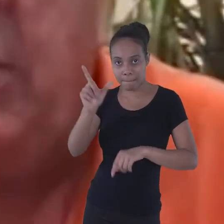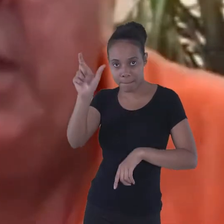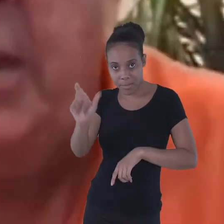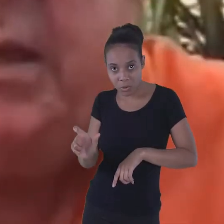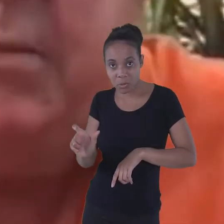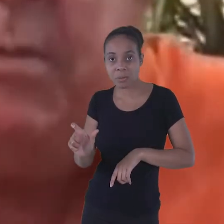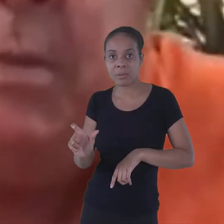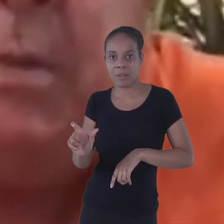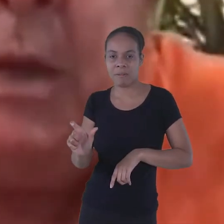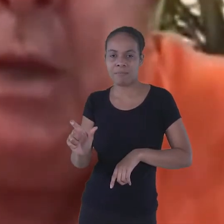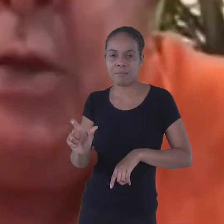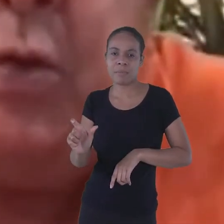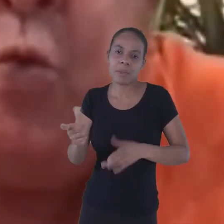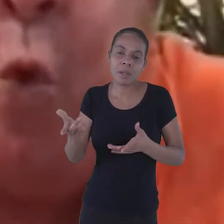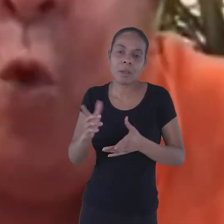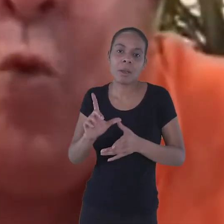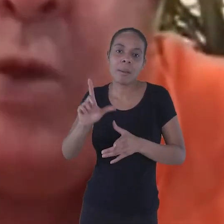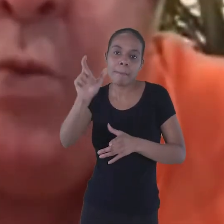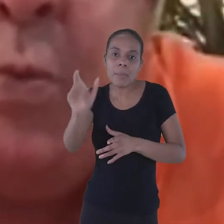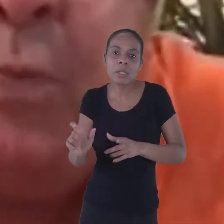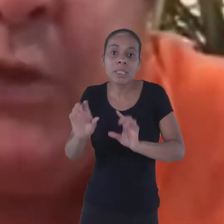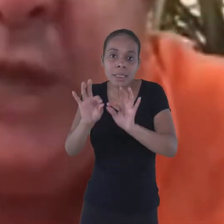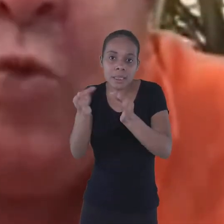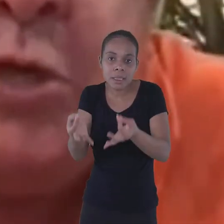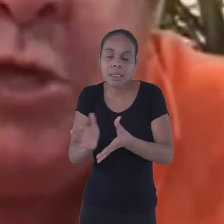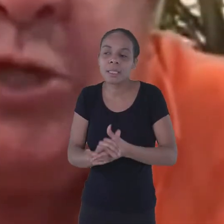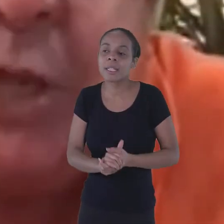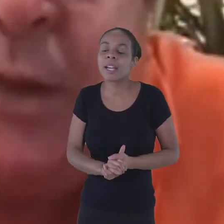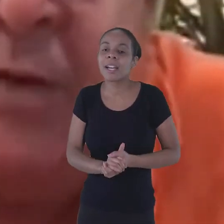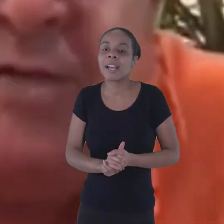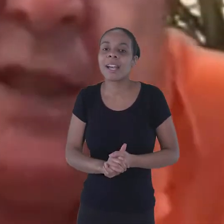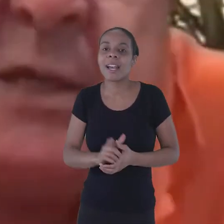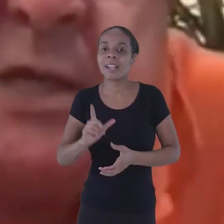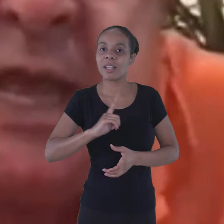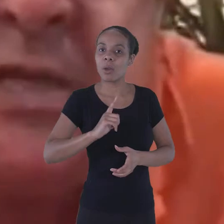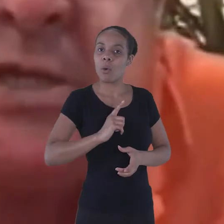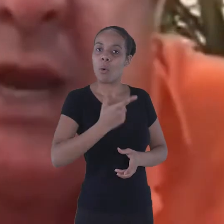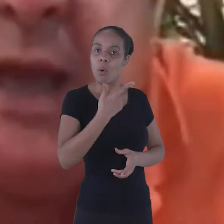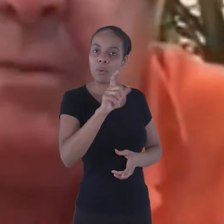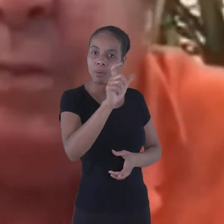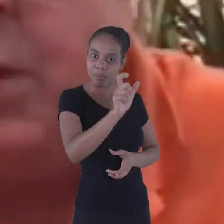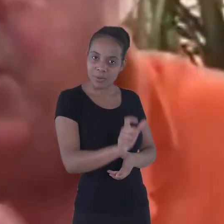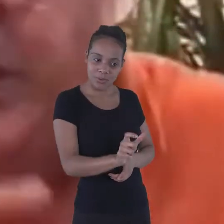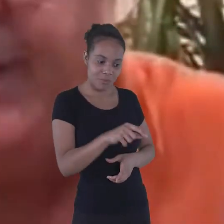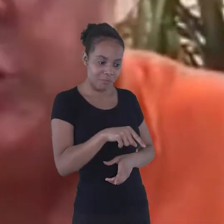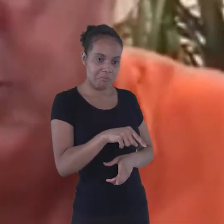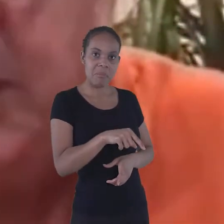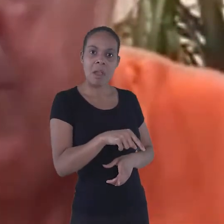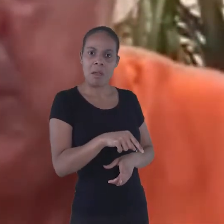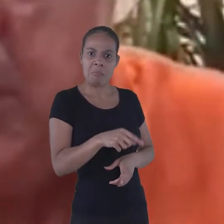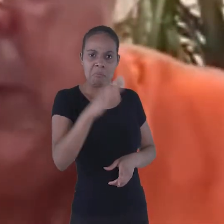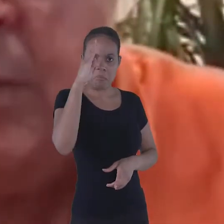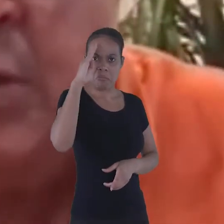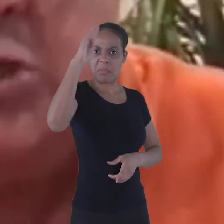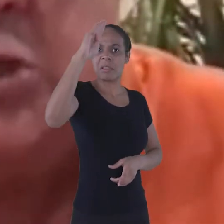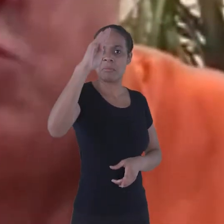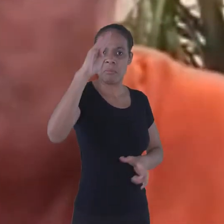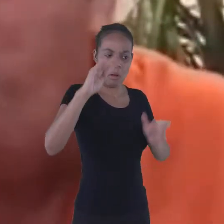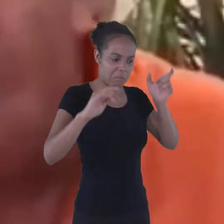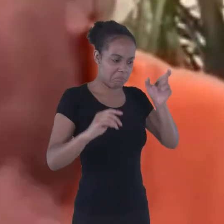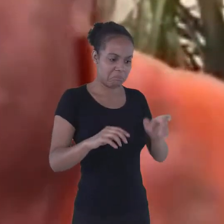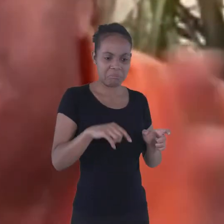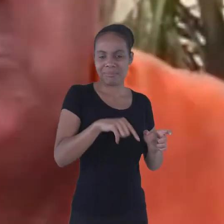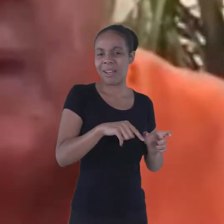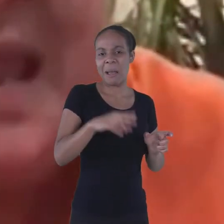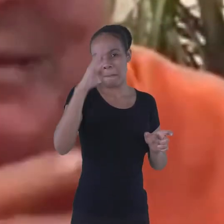menor e tal. E o Cuoco era o protagonista da novela da Janete Kleck, que botava tudo na boca do protagonista.